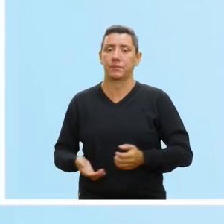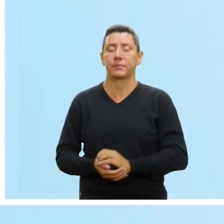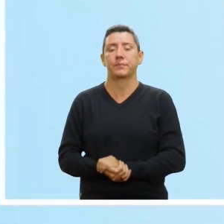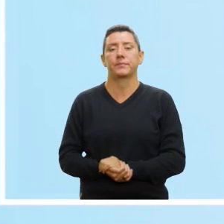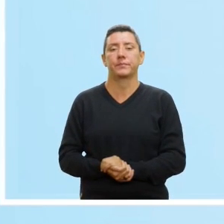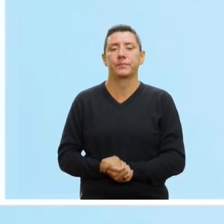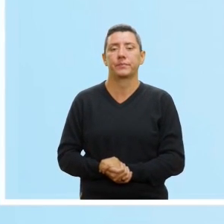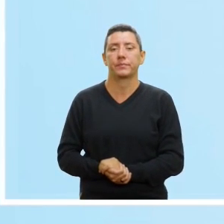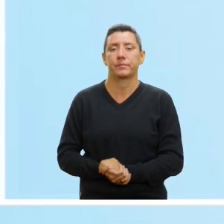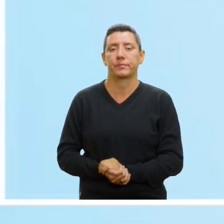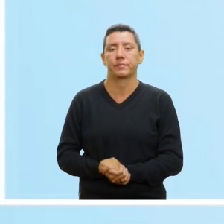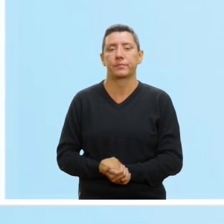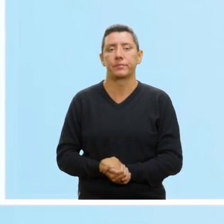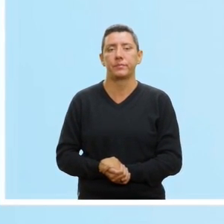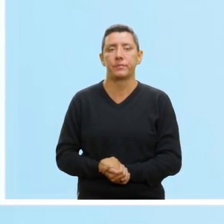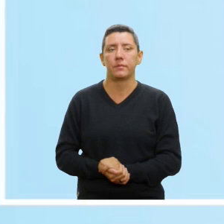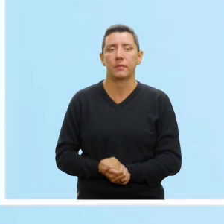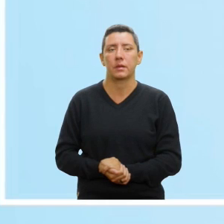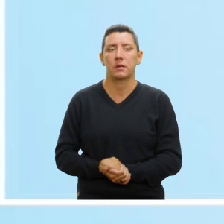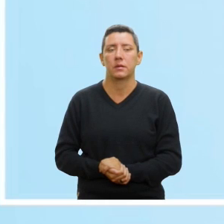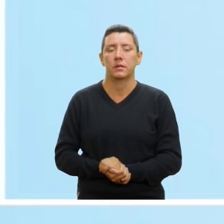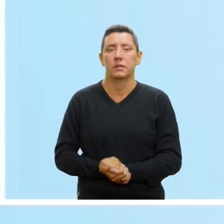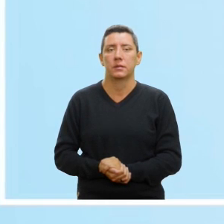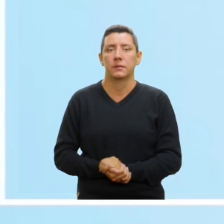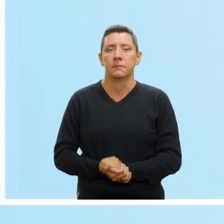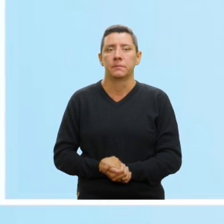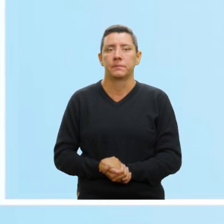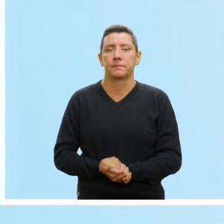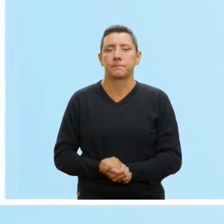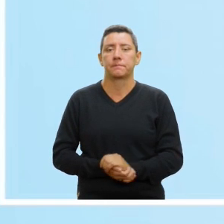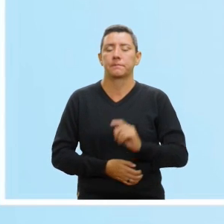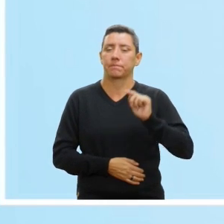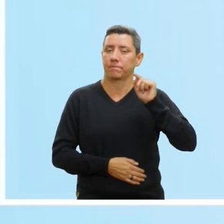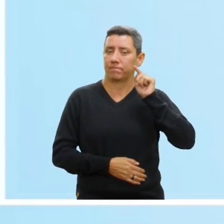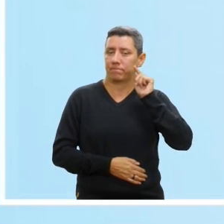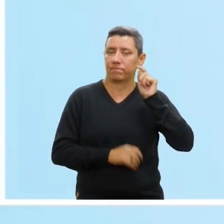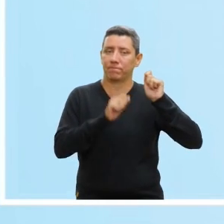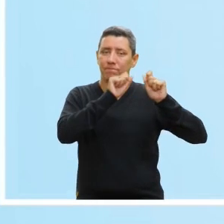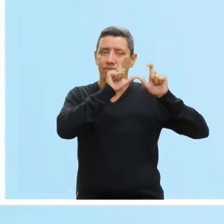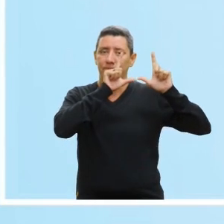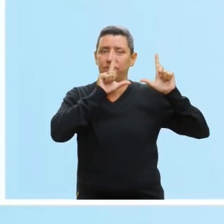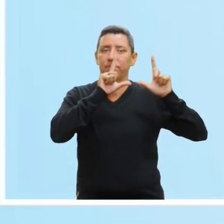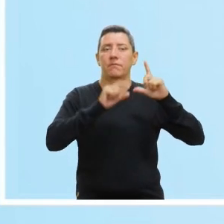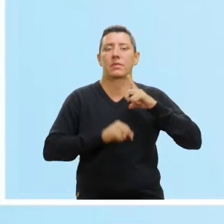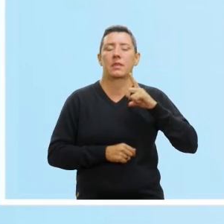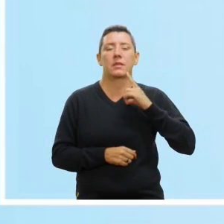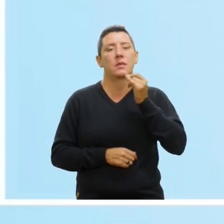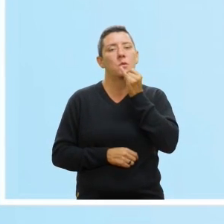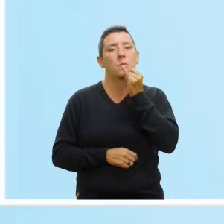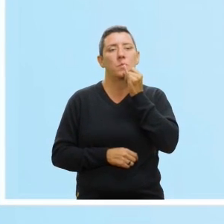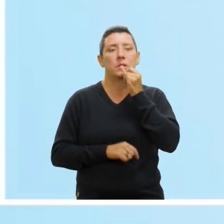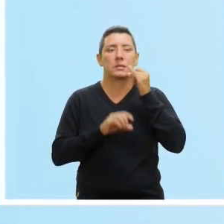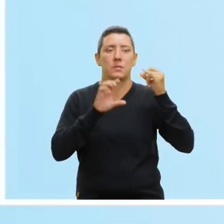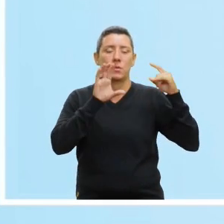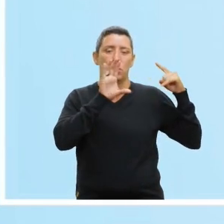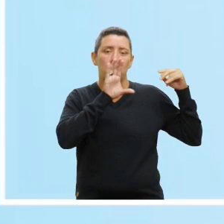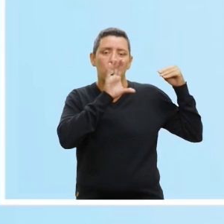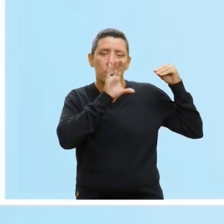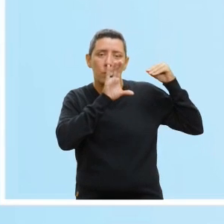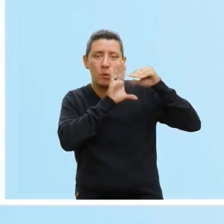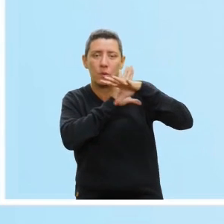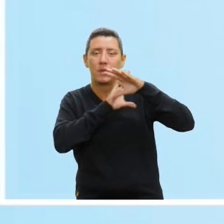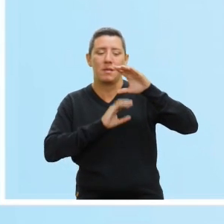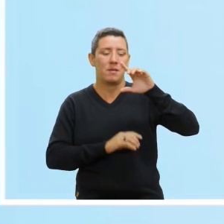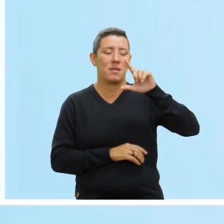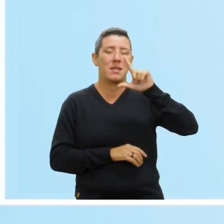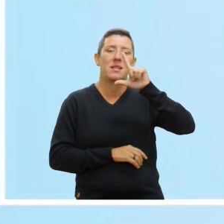Aqui eu vou focar um pouquinho numa parte técnica. Então, a gente tem a fibra. Então, um laser que passa dentro da fibra é uma luz, né? É